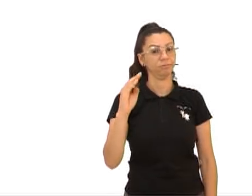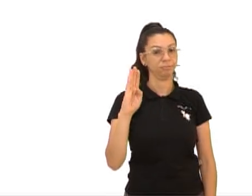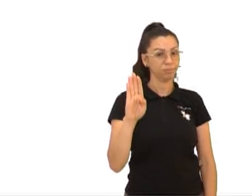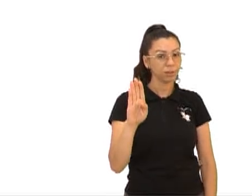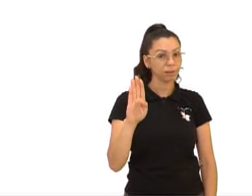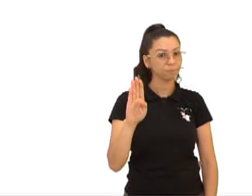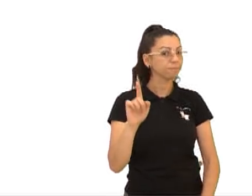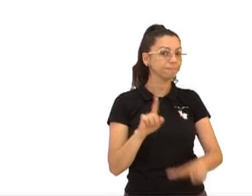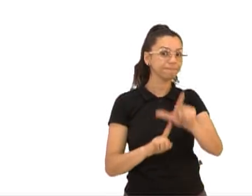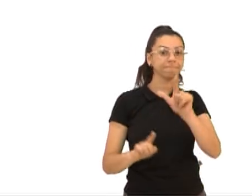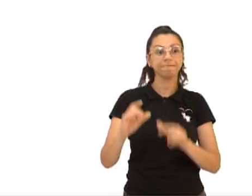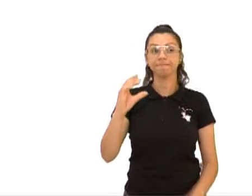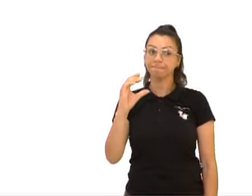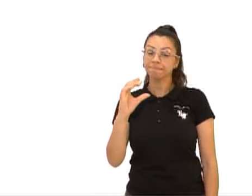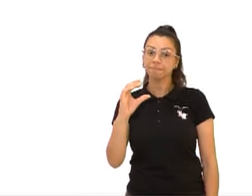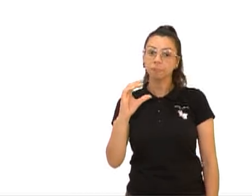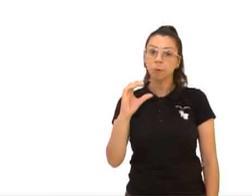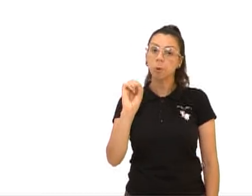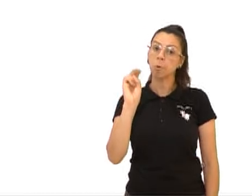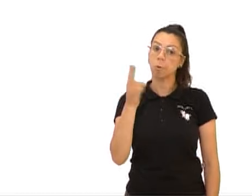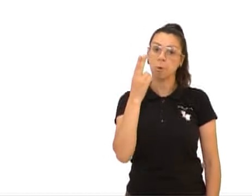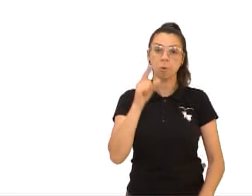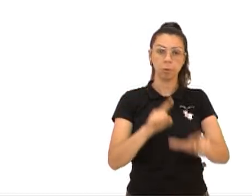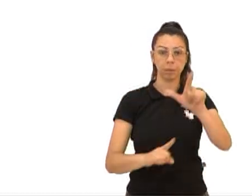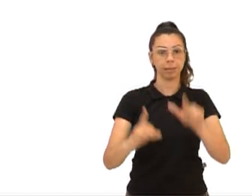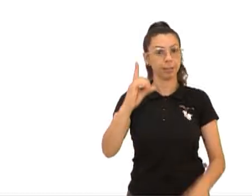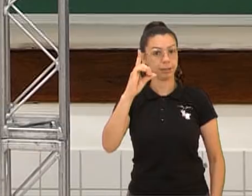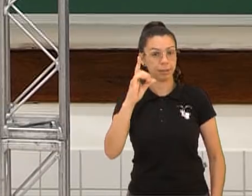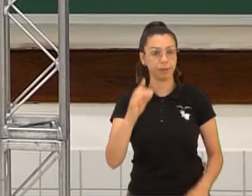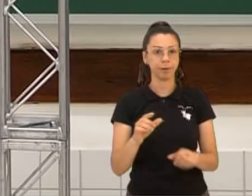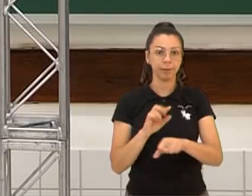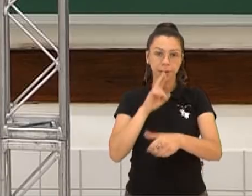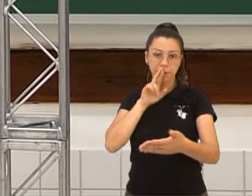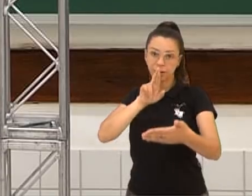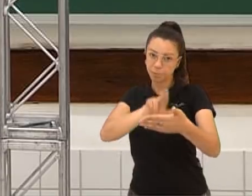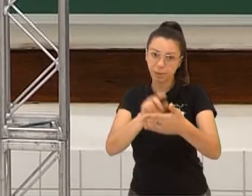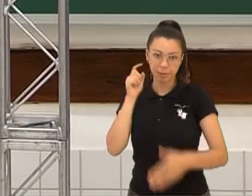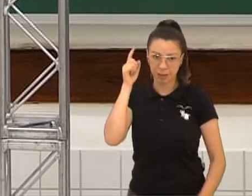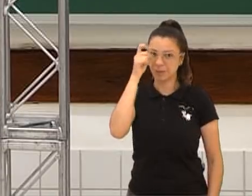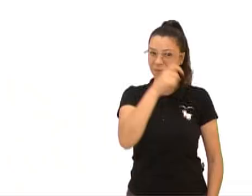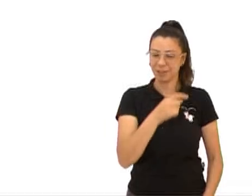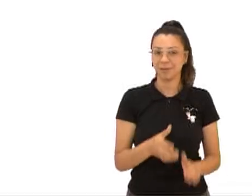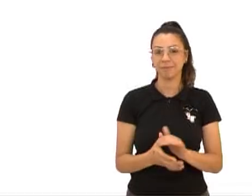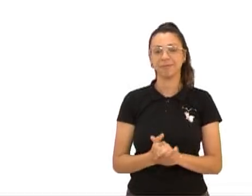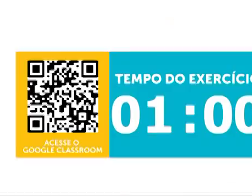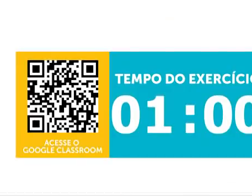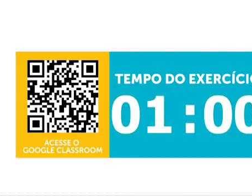uma startup ou uma empresa SA, Sociedade Anônima. Vai lá, essa tá difícil, hein? Manda ver.